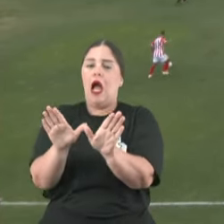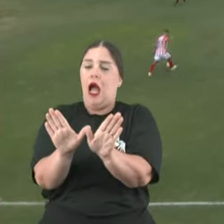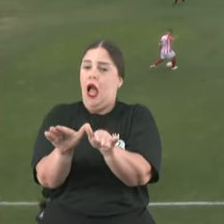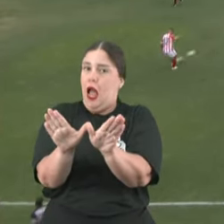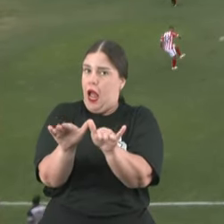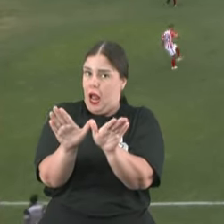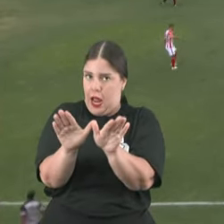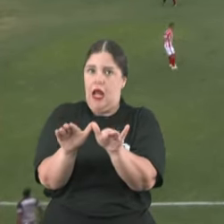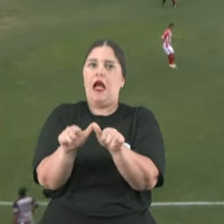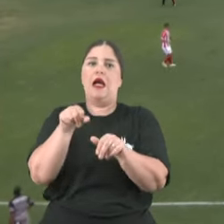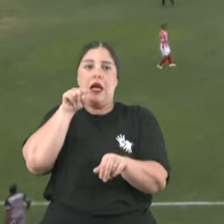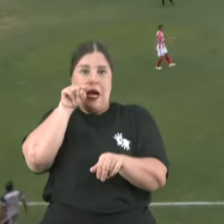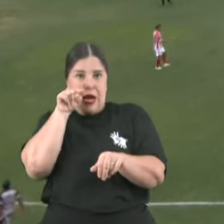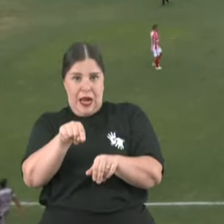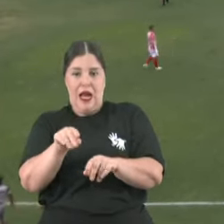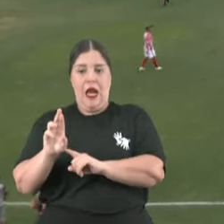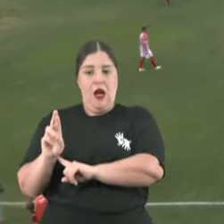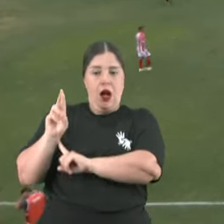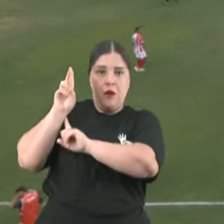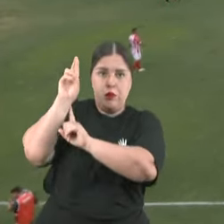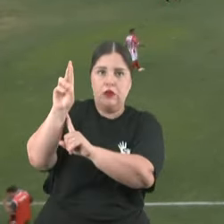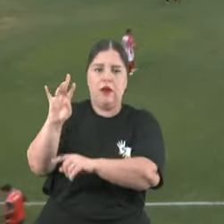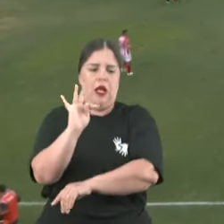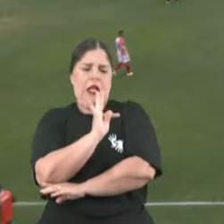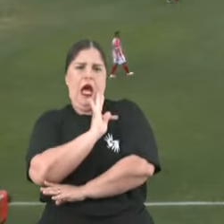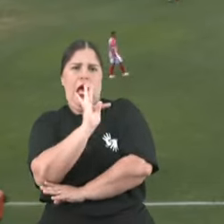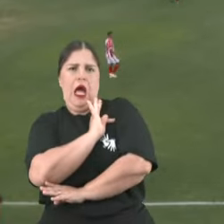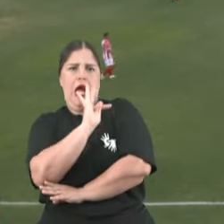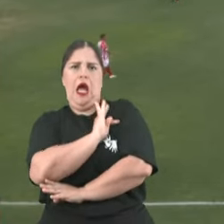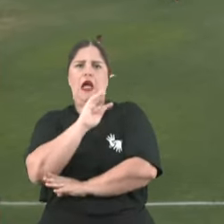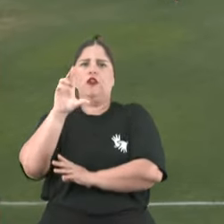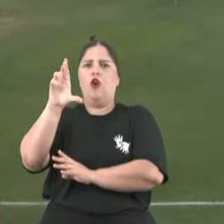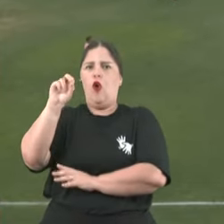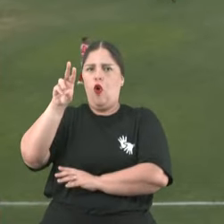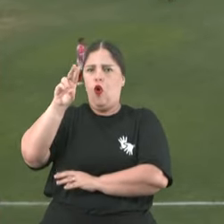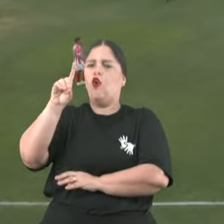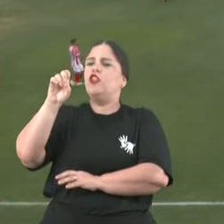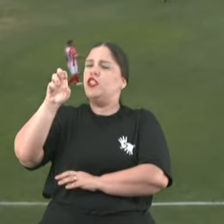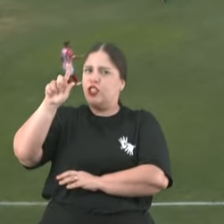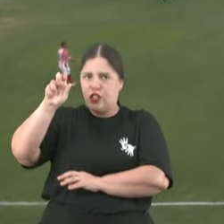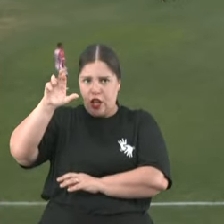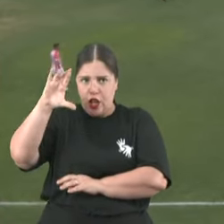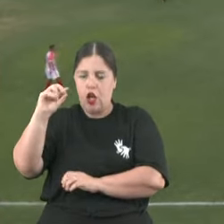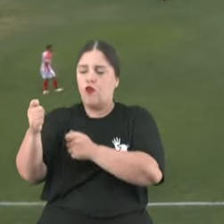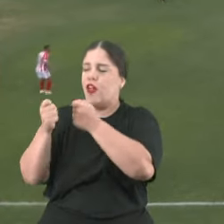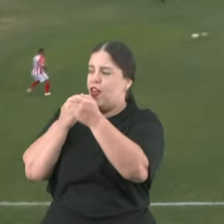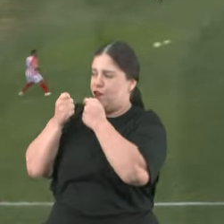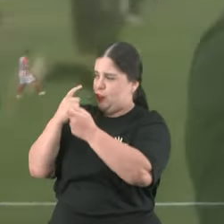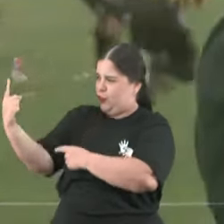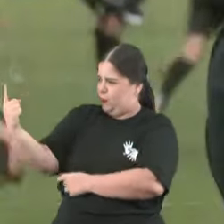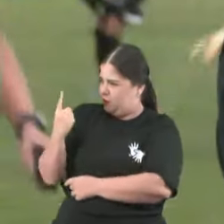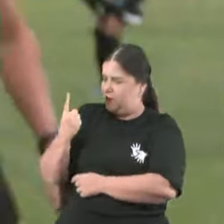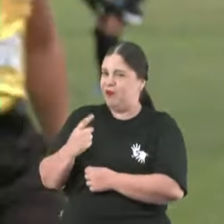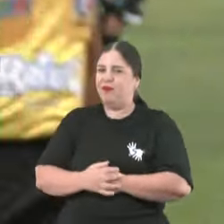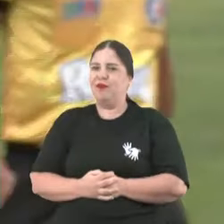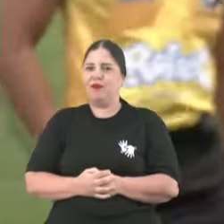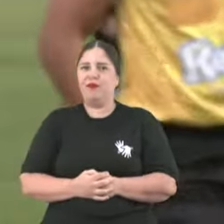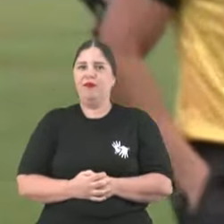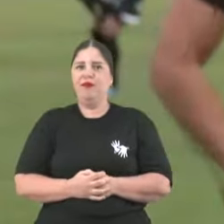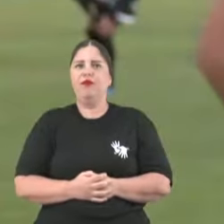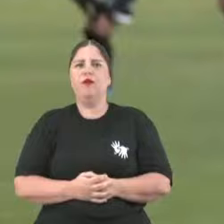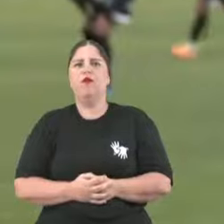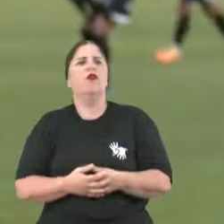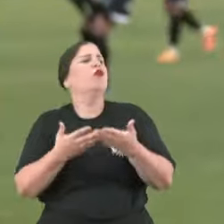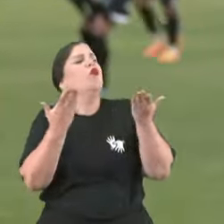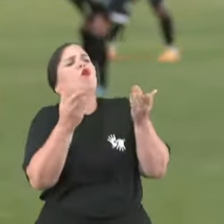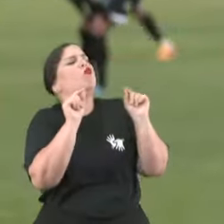comandado pelo Rodrigo Fonseca, que agora sim conversa com o nosso Paulo Lira na beira do campo. Com você, Pele. É isso aí. O que esperar dessa grande final? Você mantém